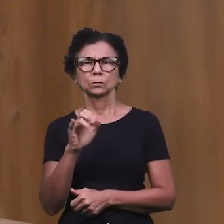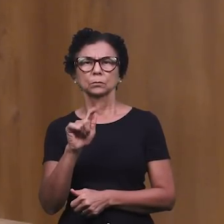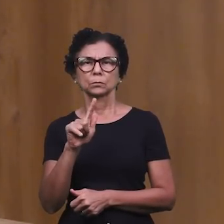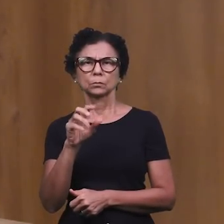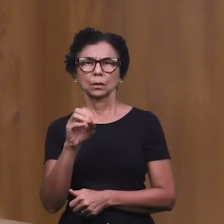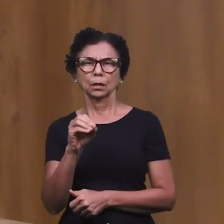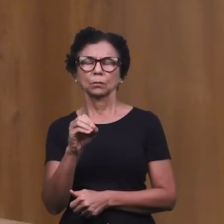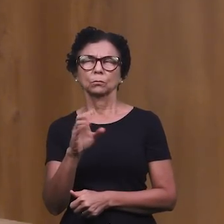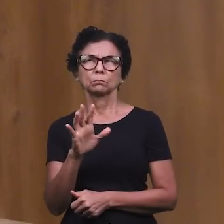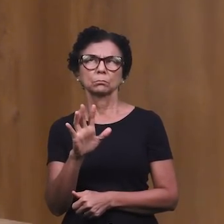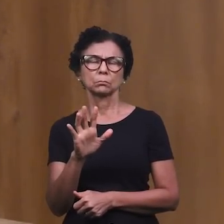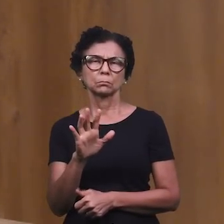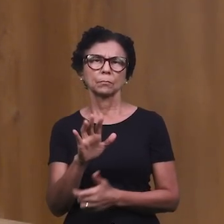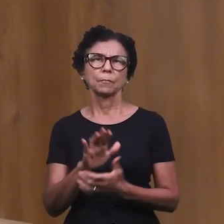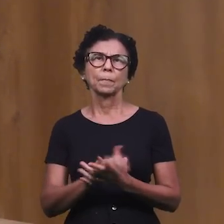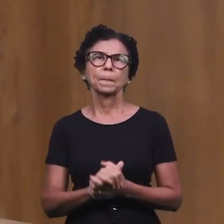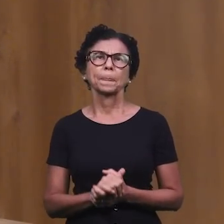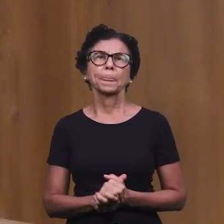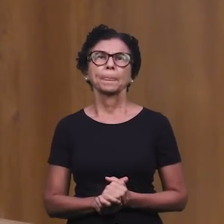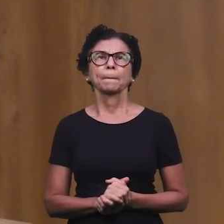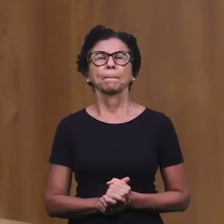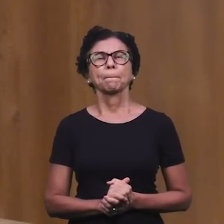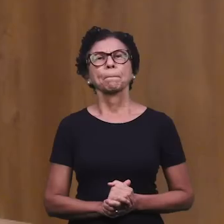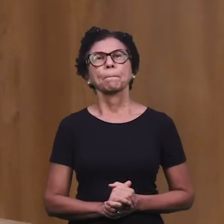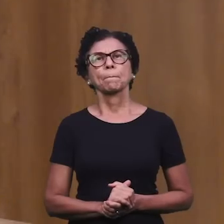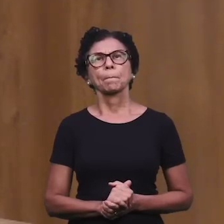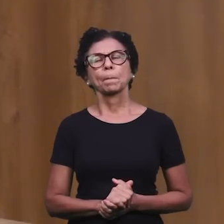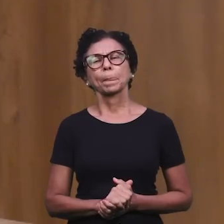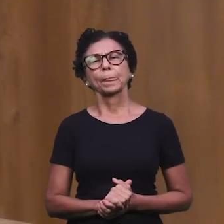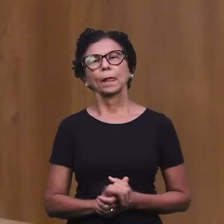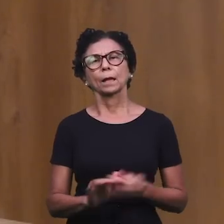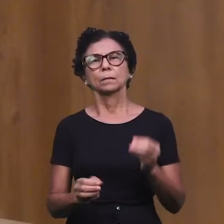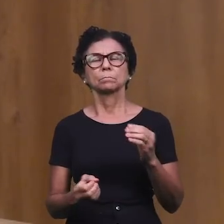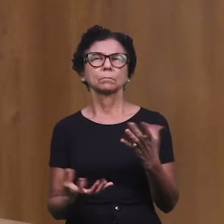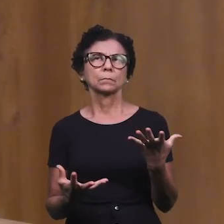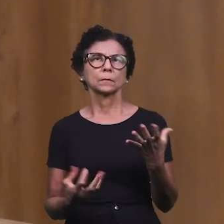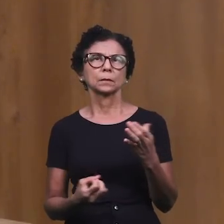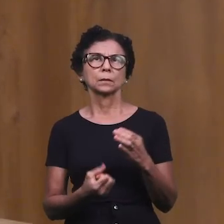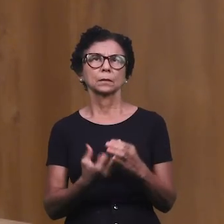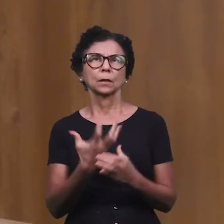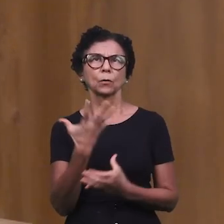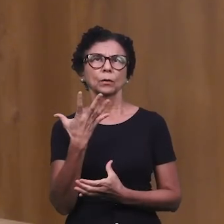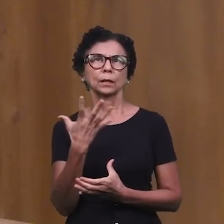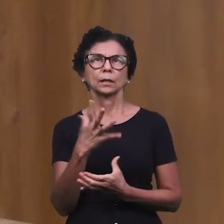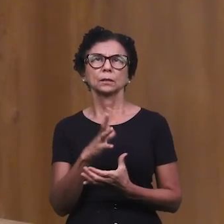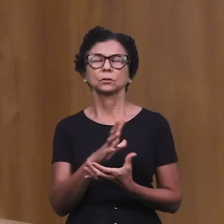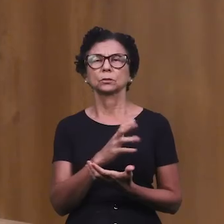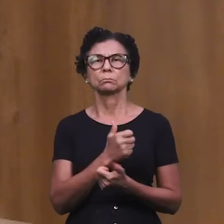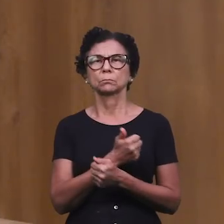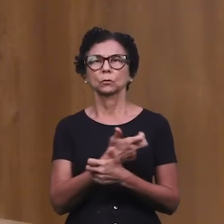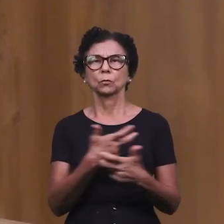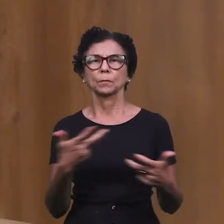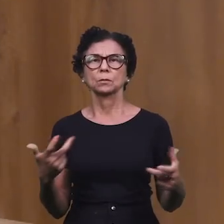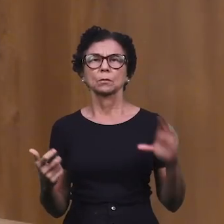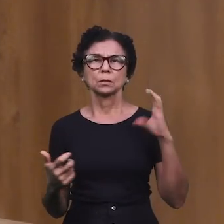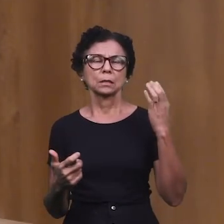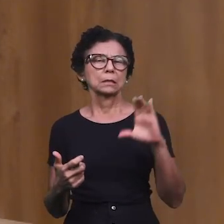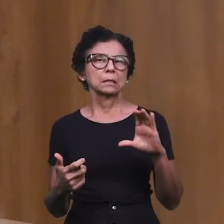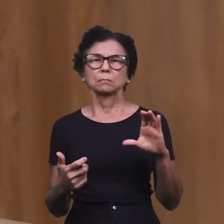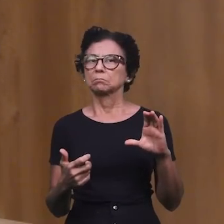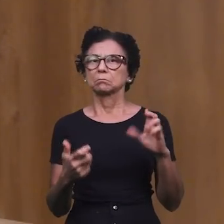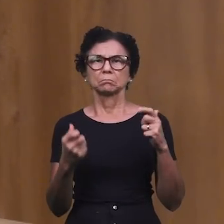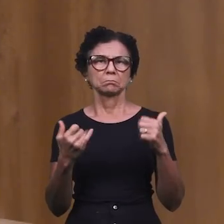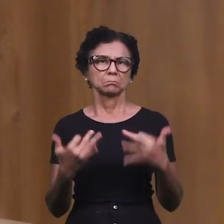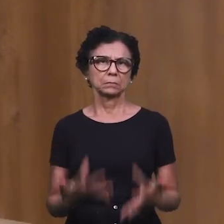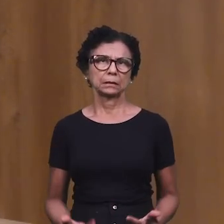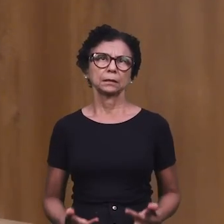respeito da informação específica, a origem, por exemplo, do DNA, que a ciência ela não consegue decifrar isso. A gente